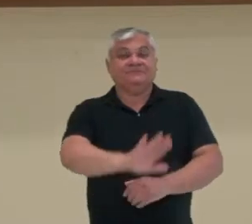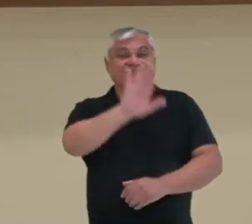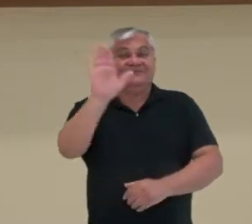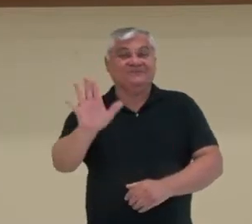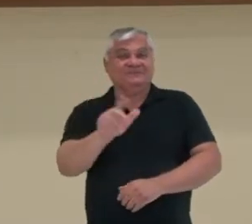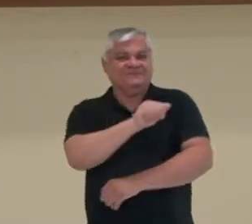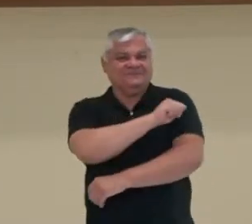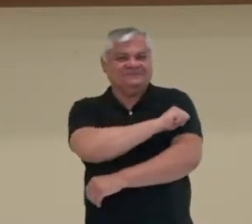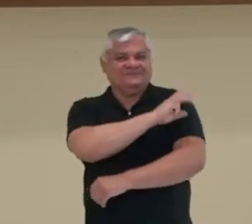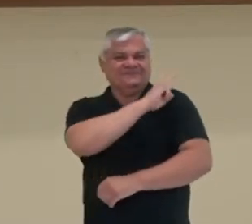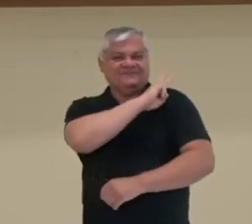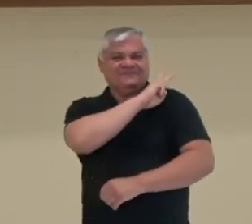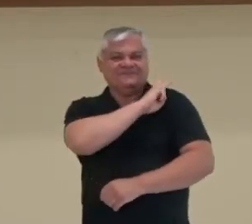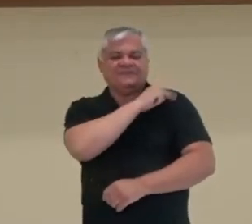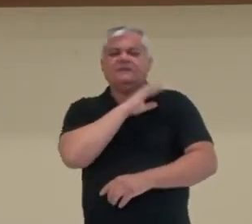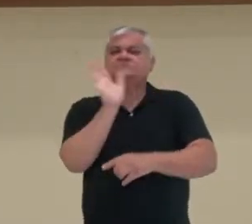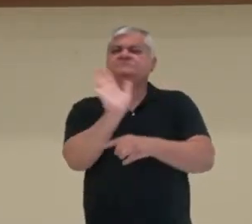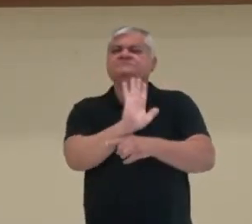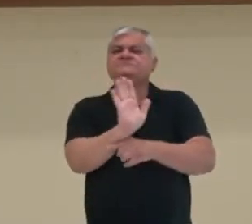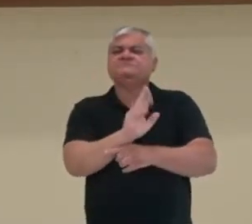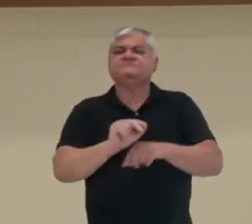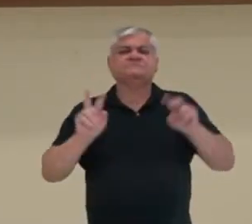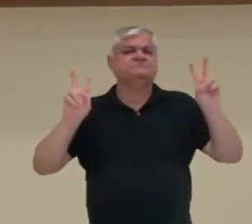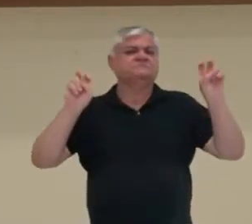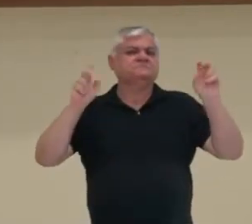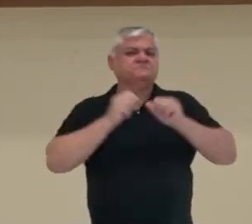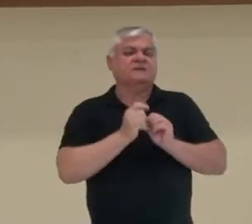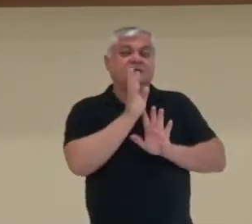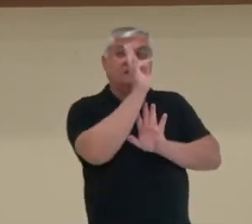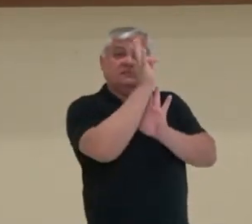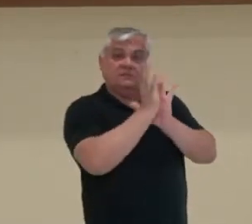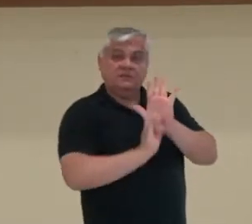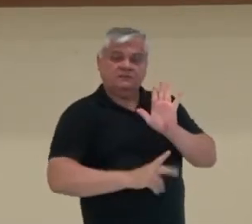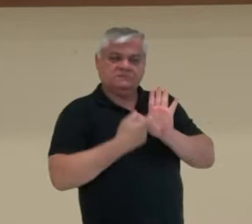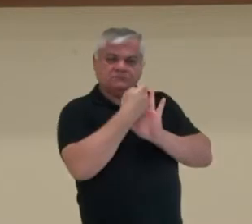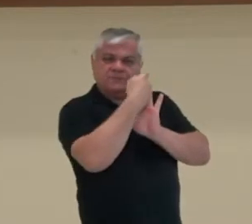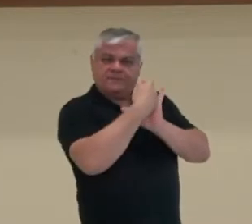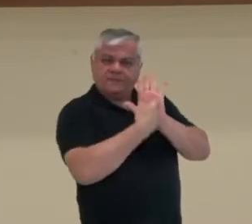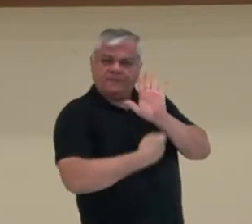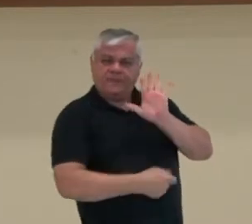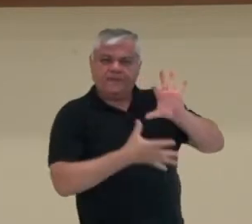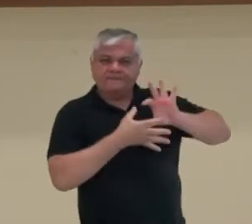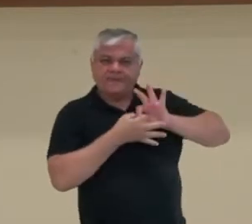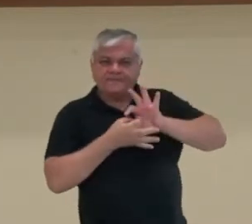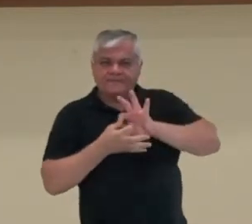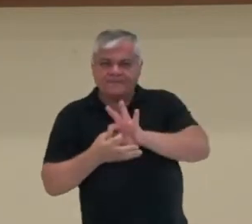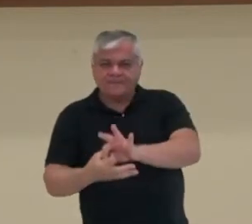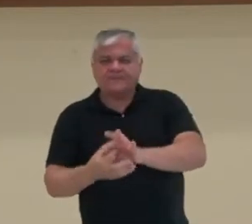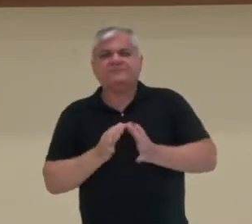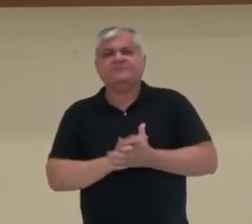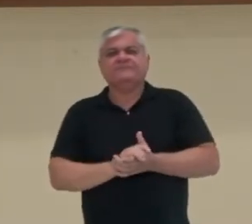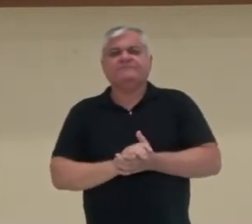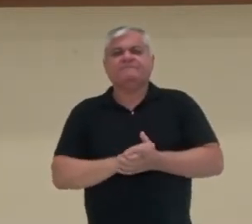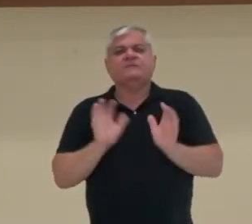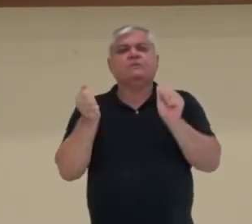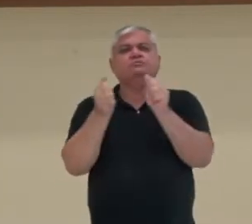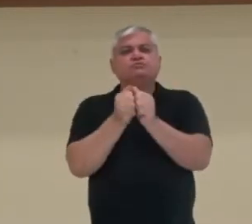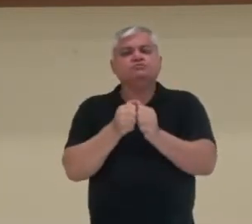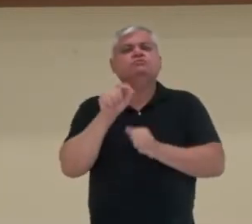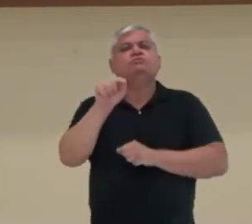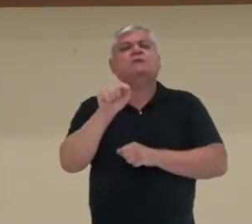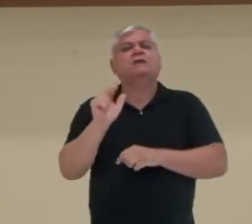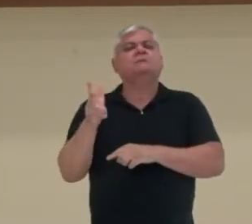Olá, estudantes da terceira série. Nesse vídeo vamos falar sobre texto dissertativo argumentativo. Conosco aqui